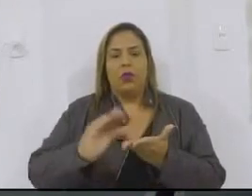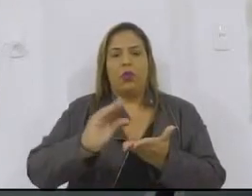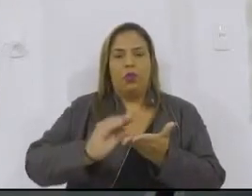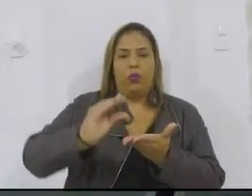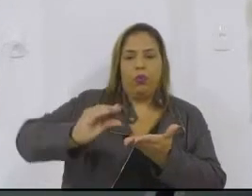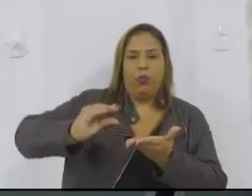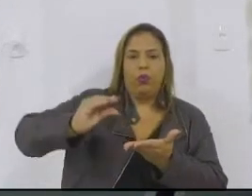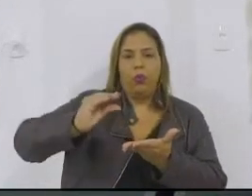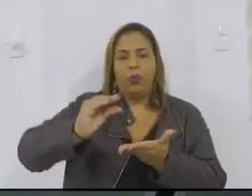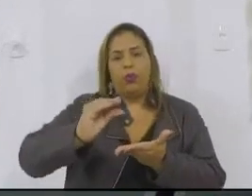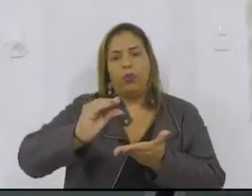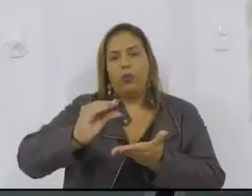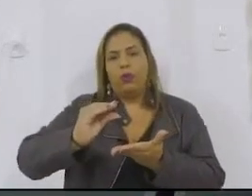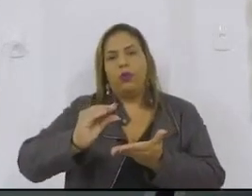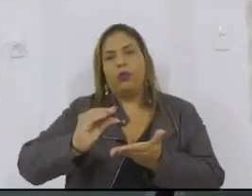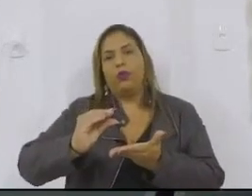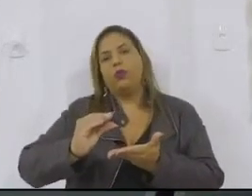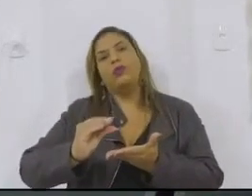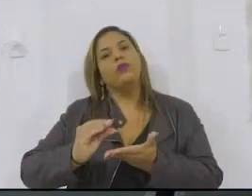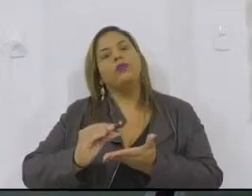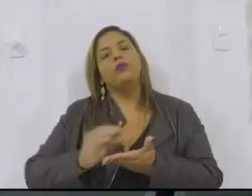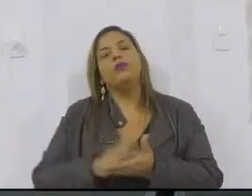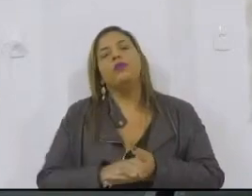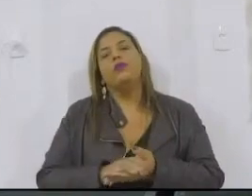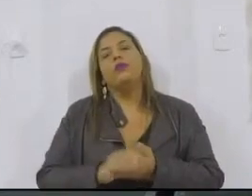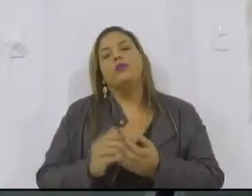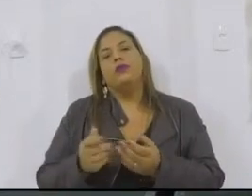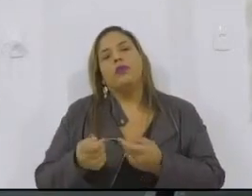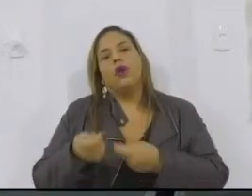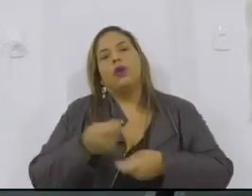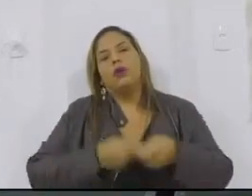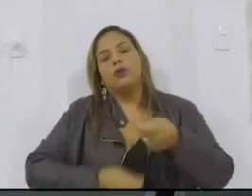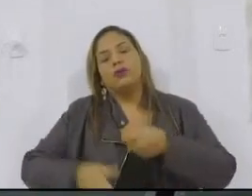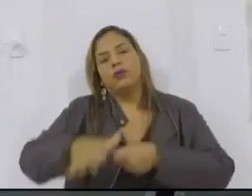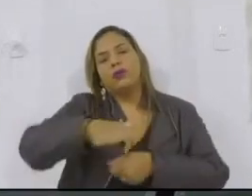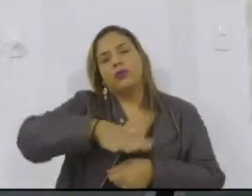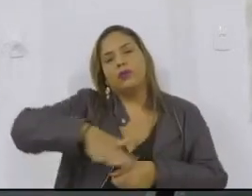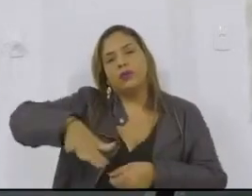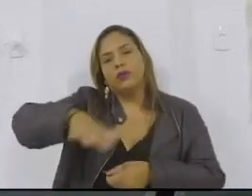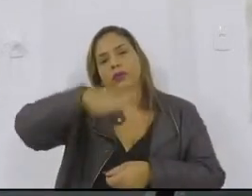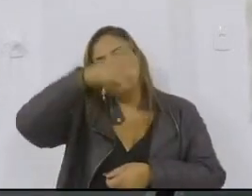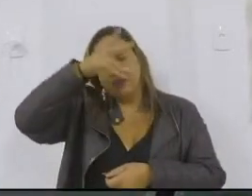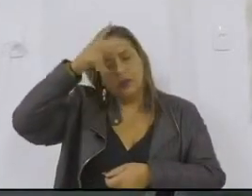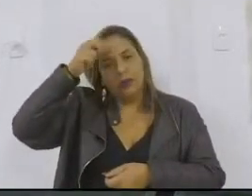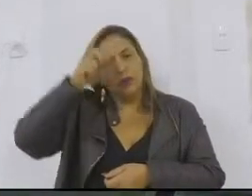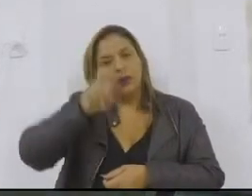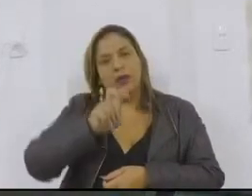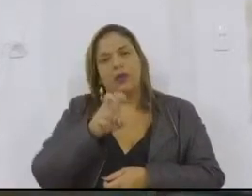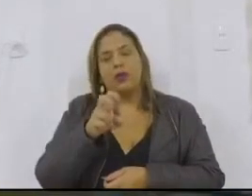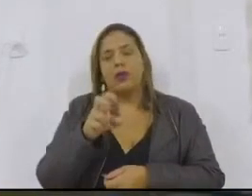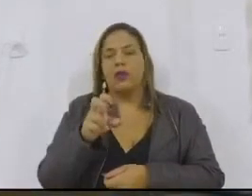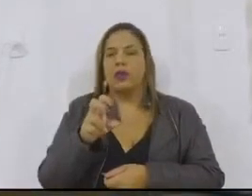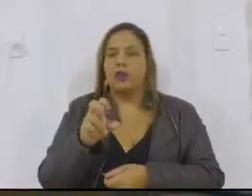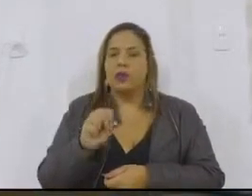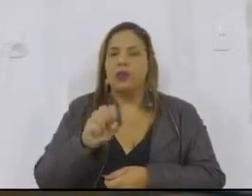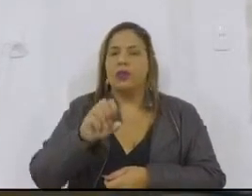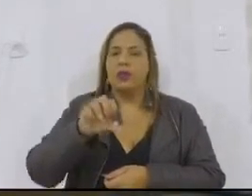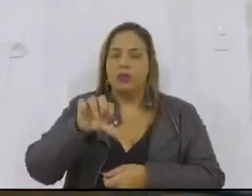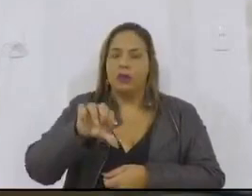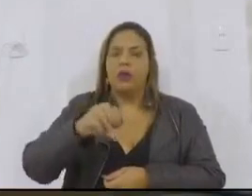suplementar por excesso de arrecadação ao orçamento geral do município, no valor de